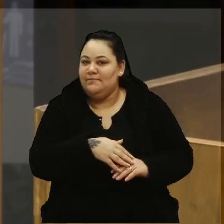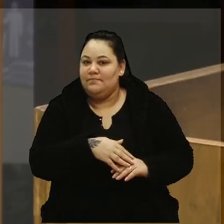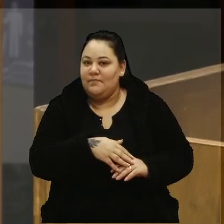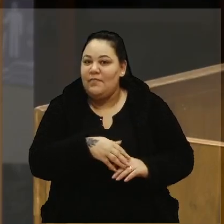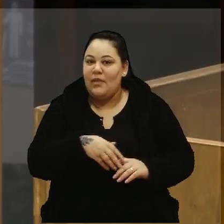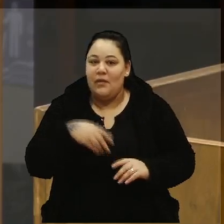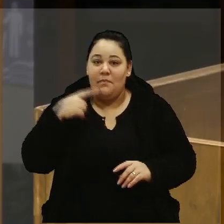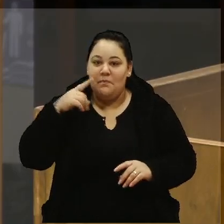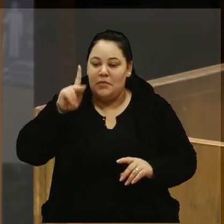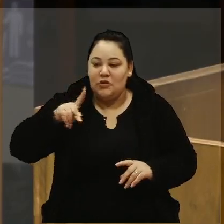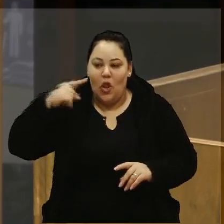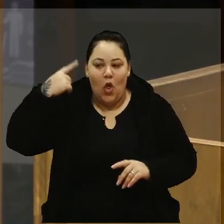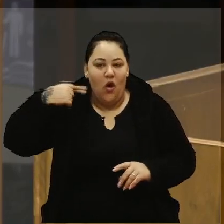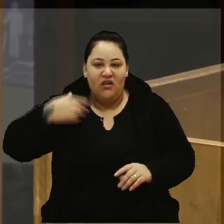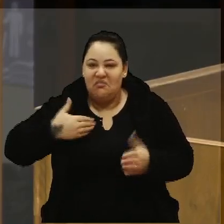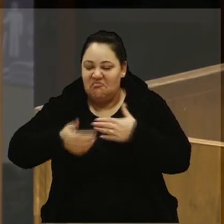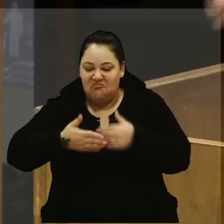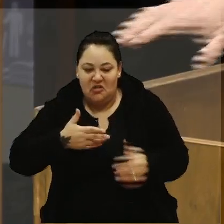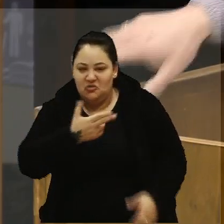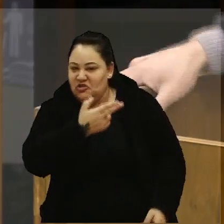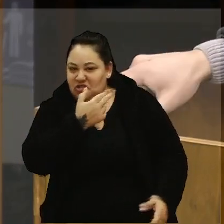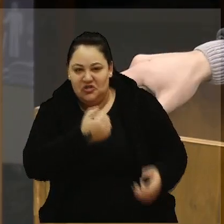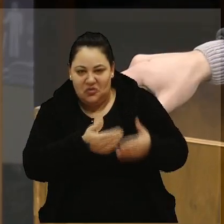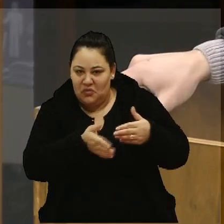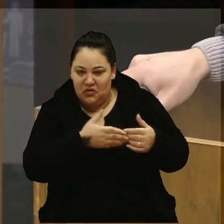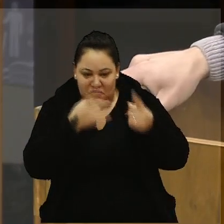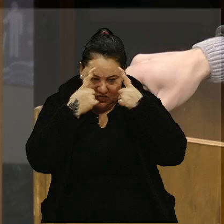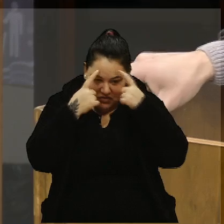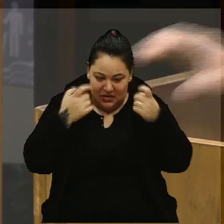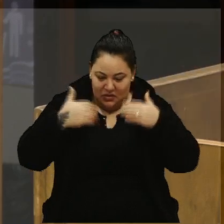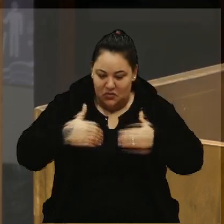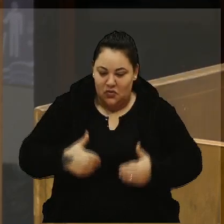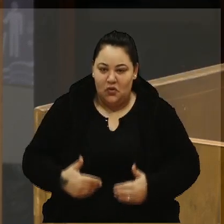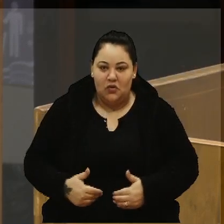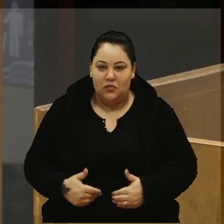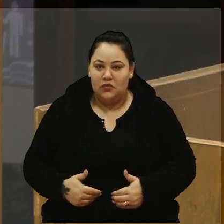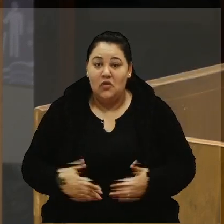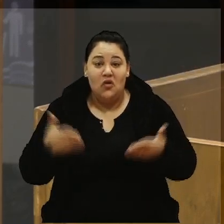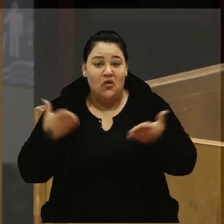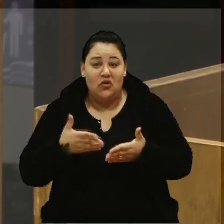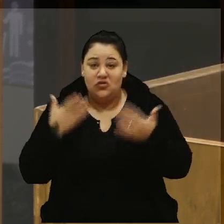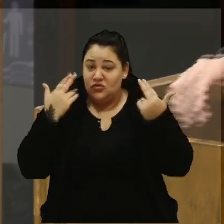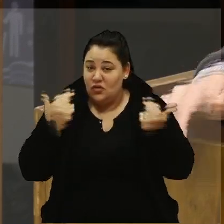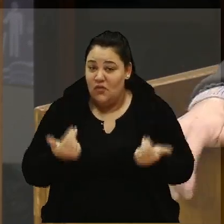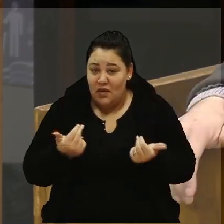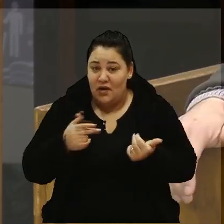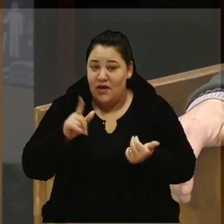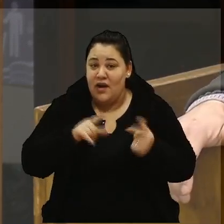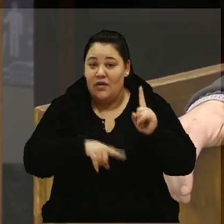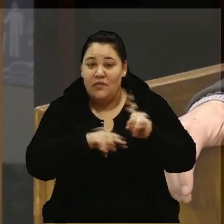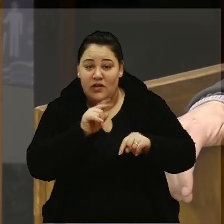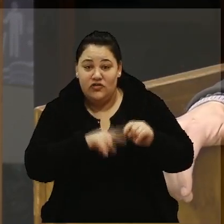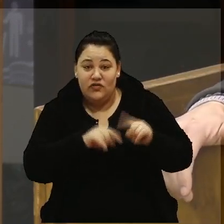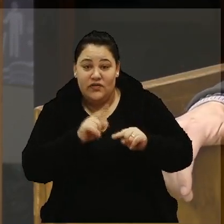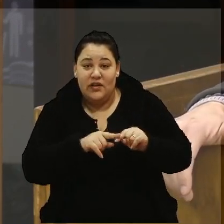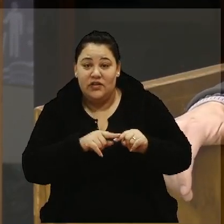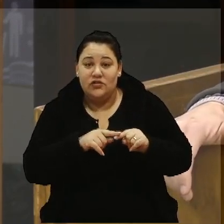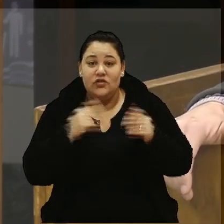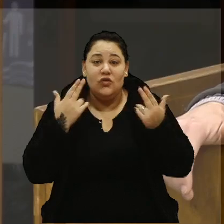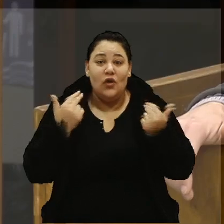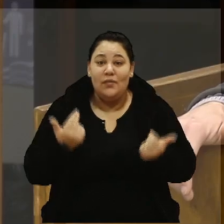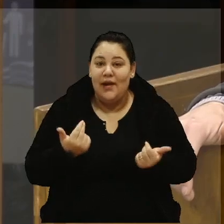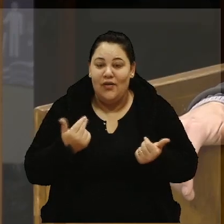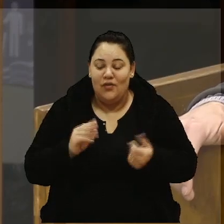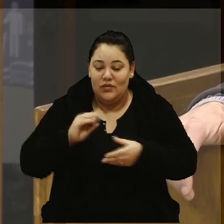custa nada dar um tiro, uma agressão física. Né? Hoje é uma atividade nobre na